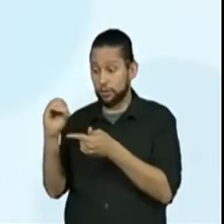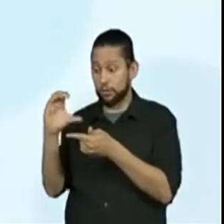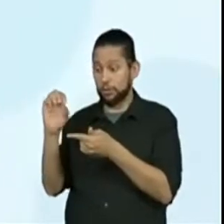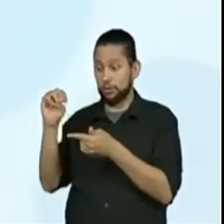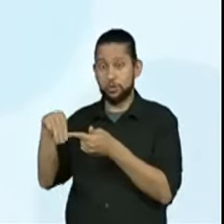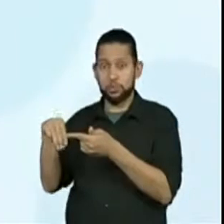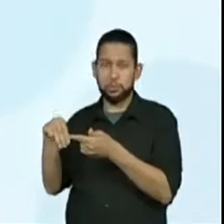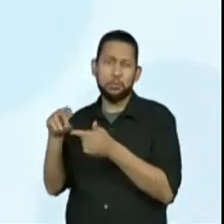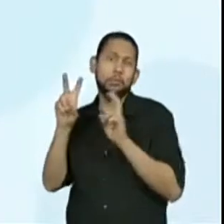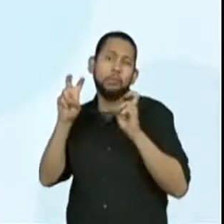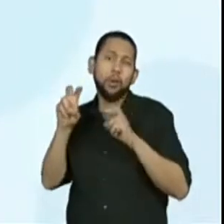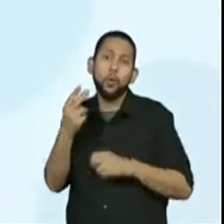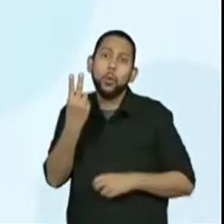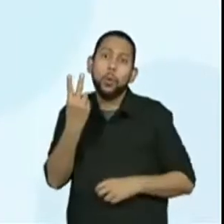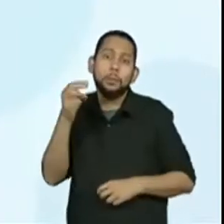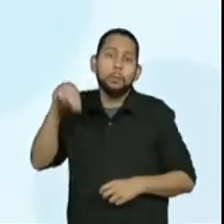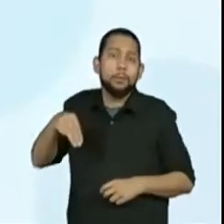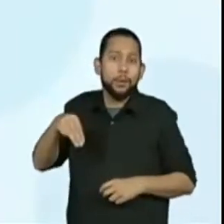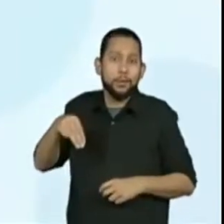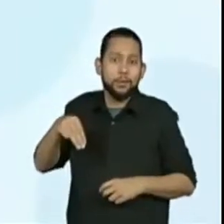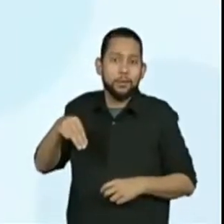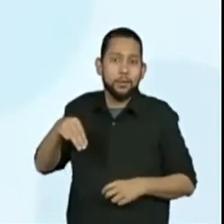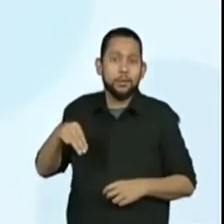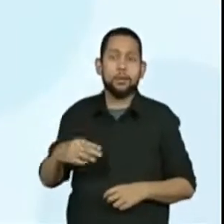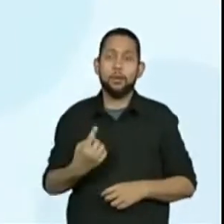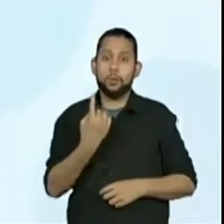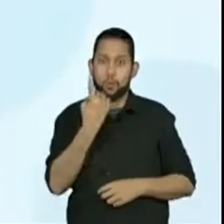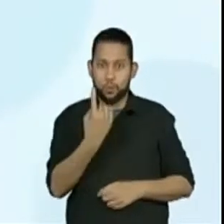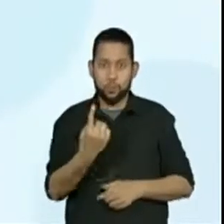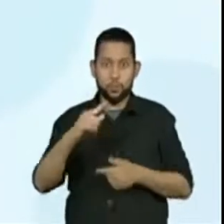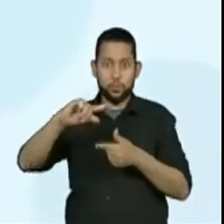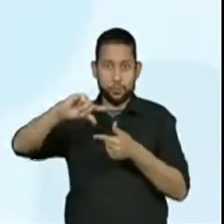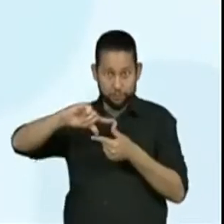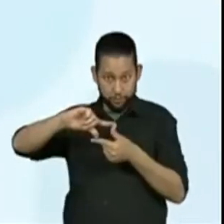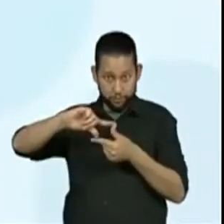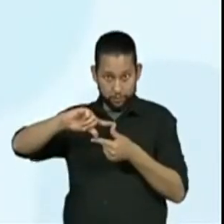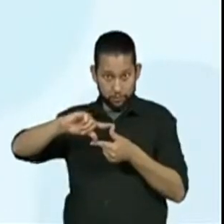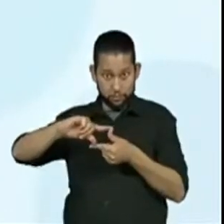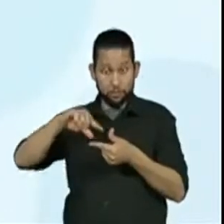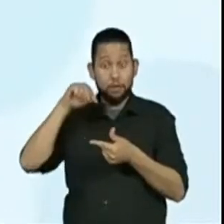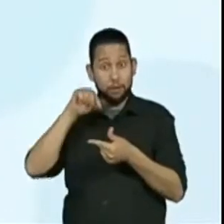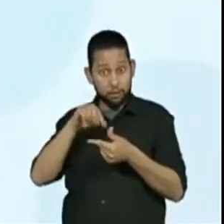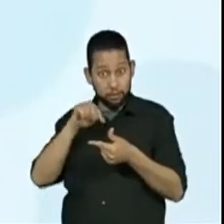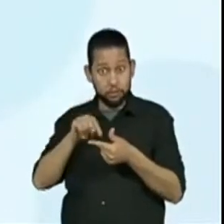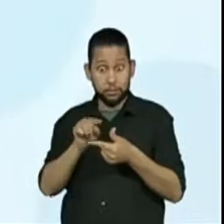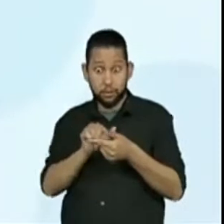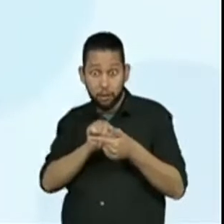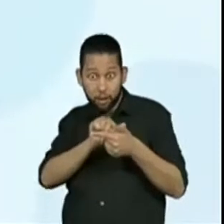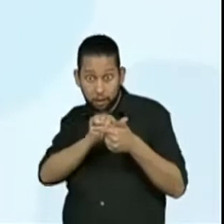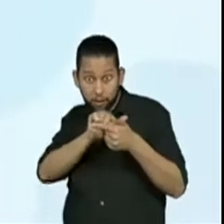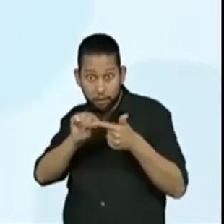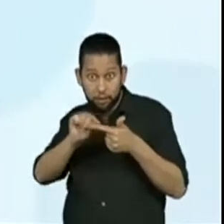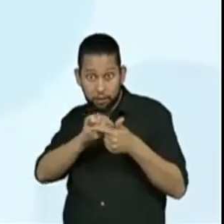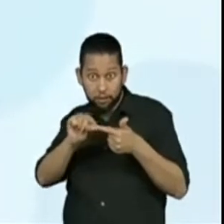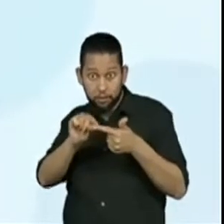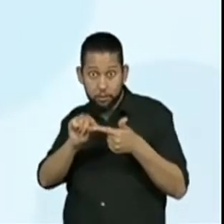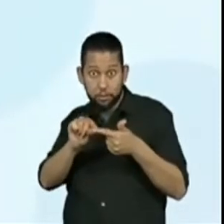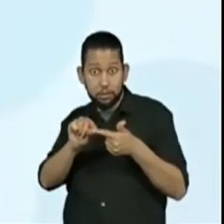2 metros. Um quadradinho equivalem a 2 metros.